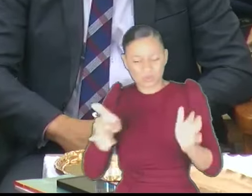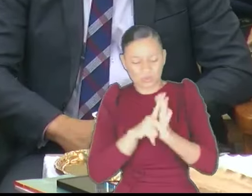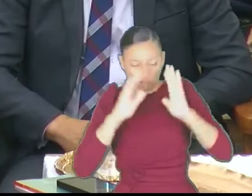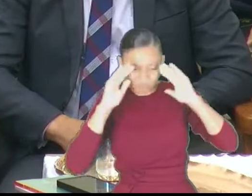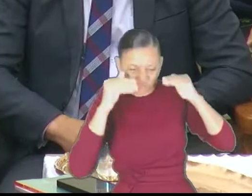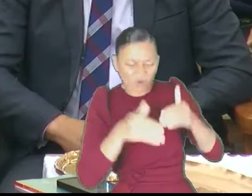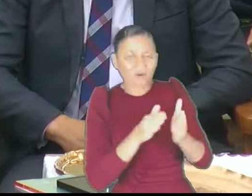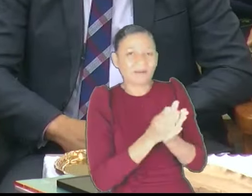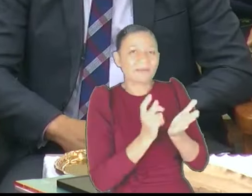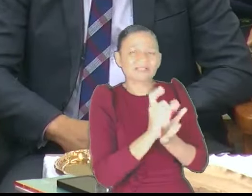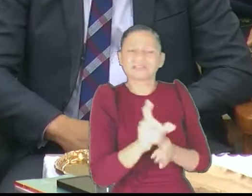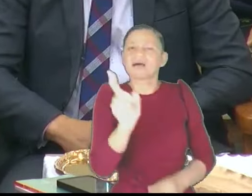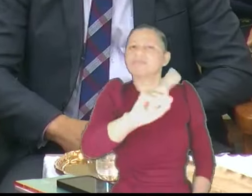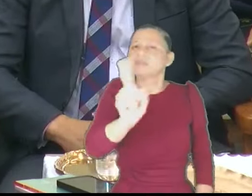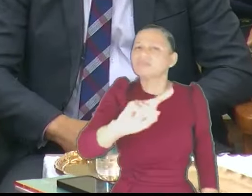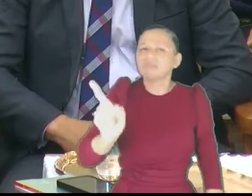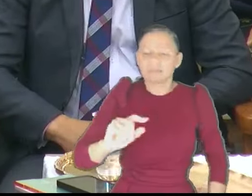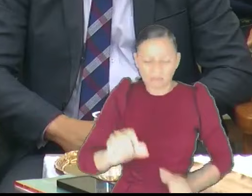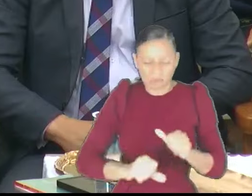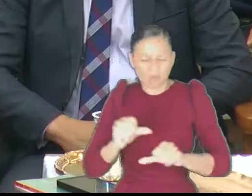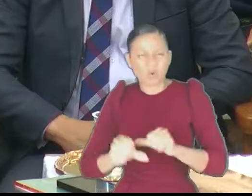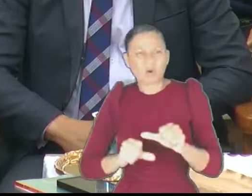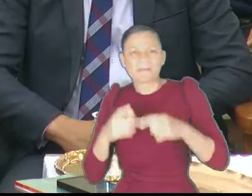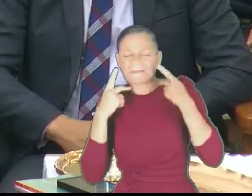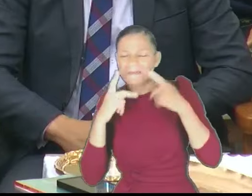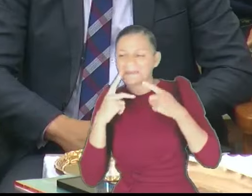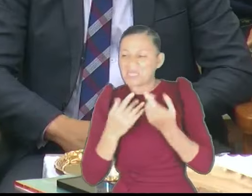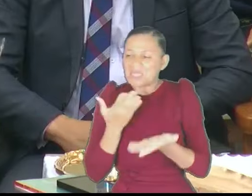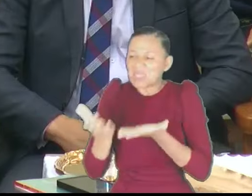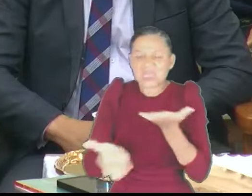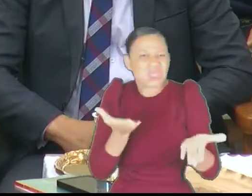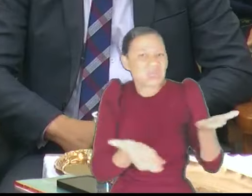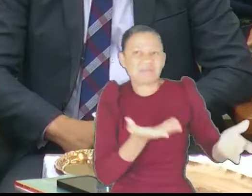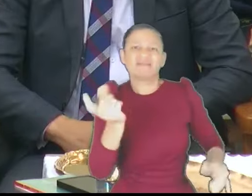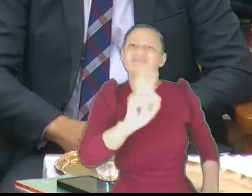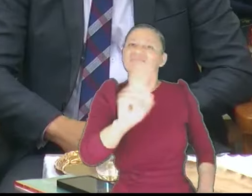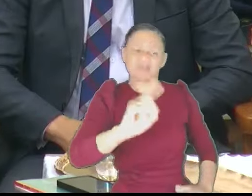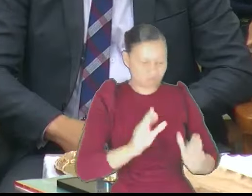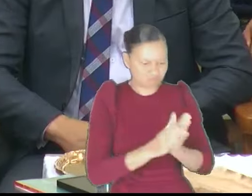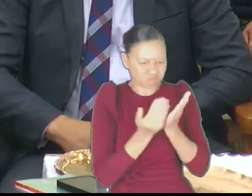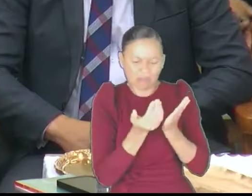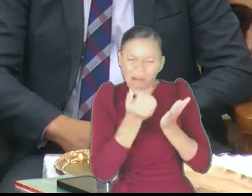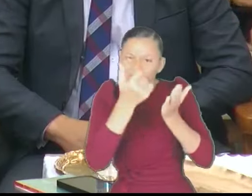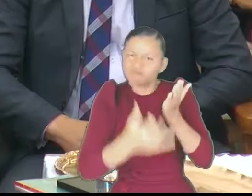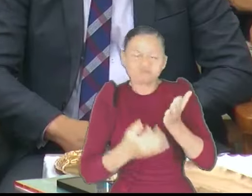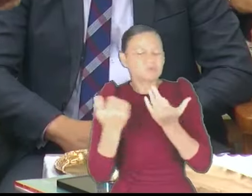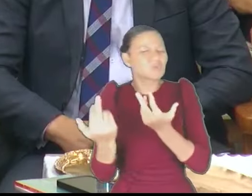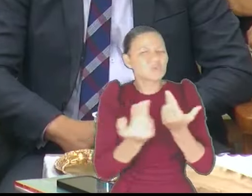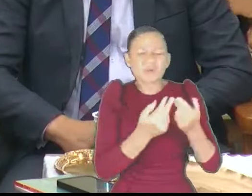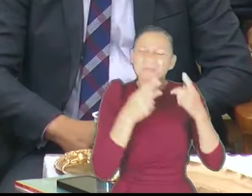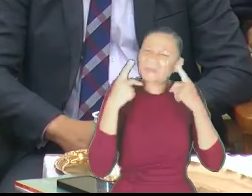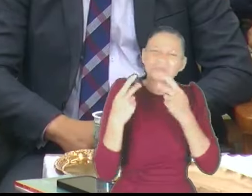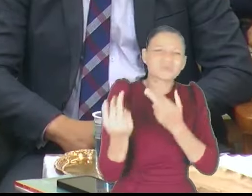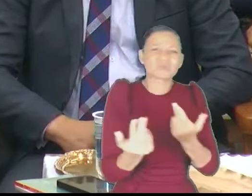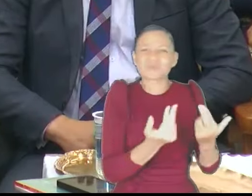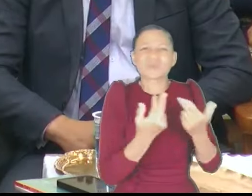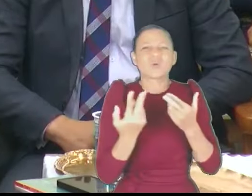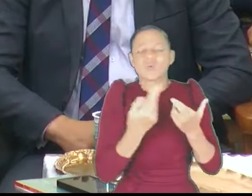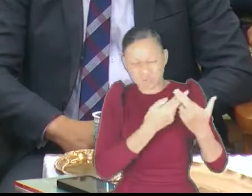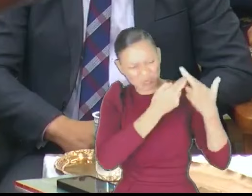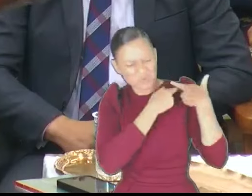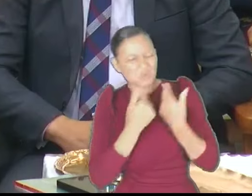palavra. Não vai mudar a mensagem para massagear ego de ninguém, não. A palavra é a mesma, a mensagem é a mesma, o